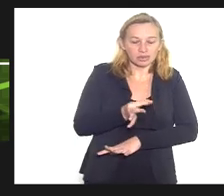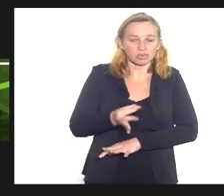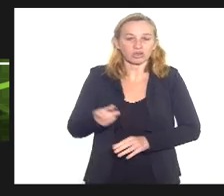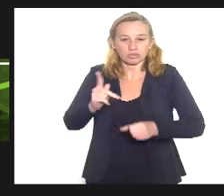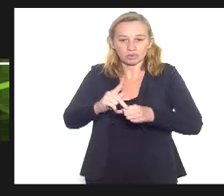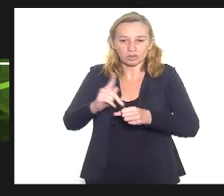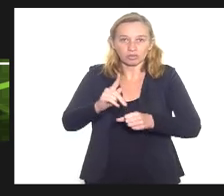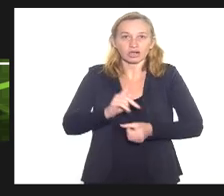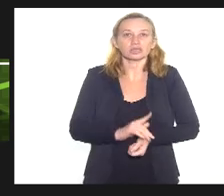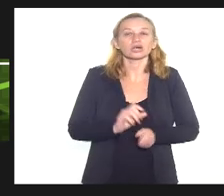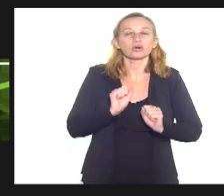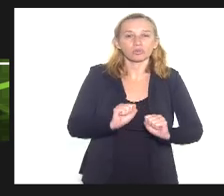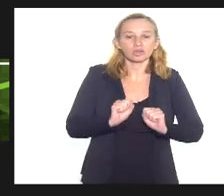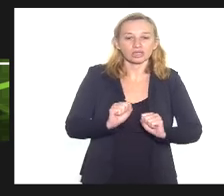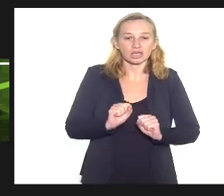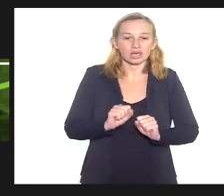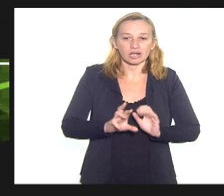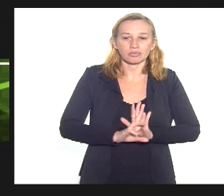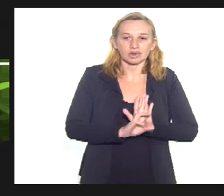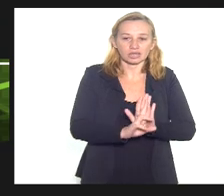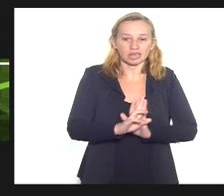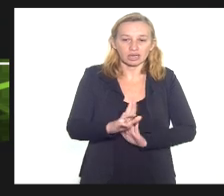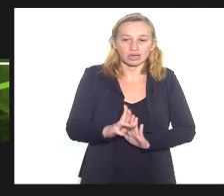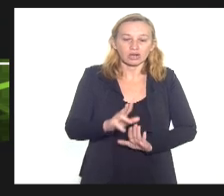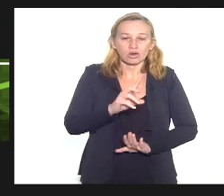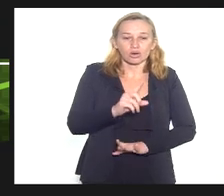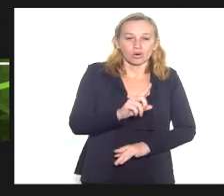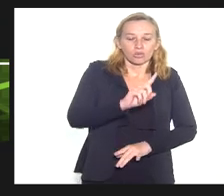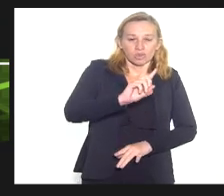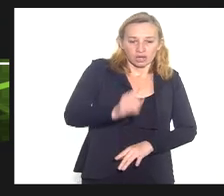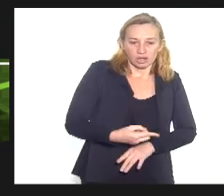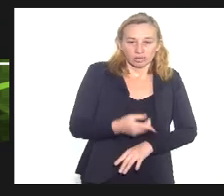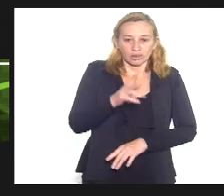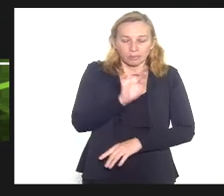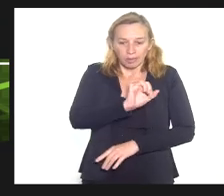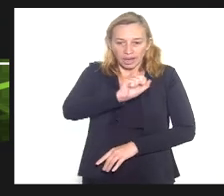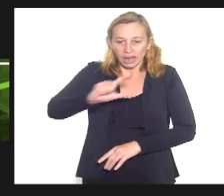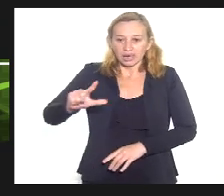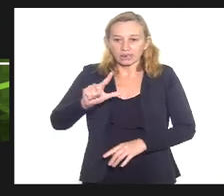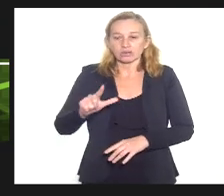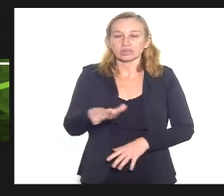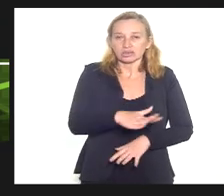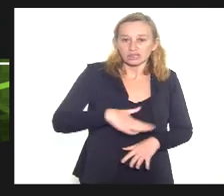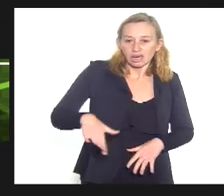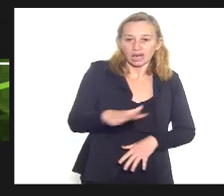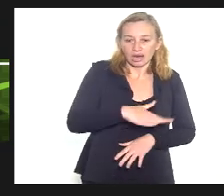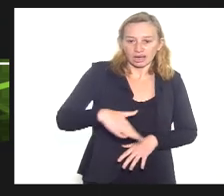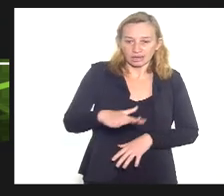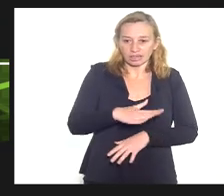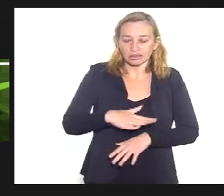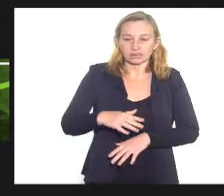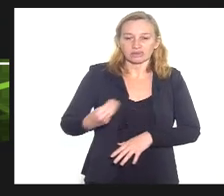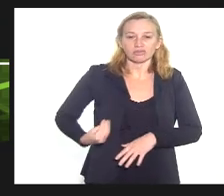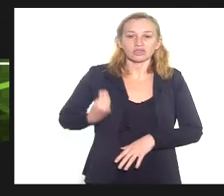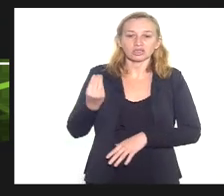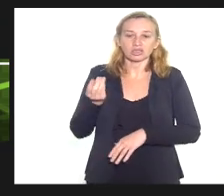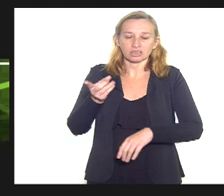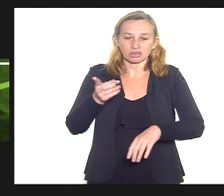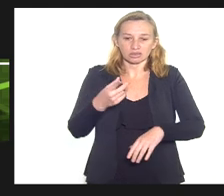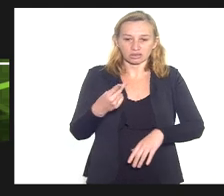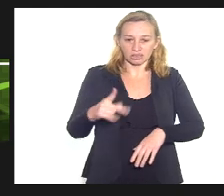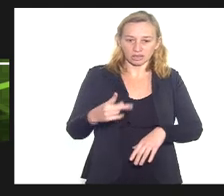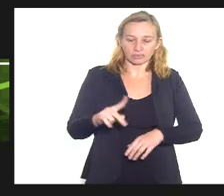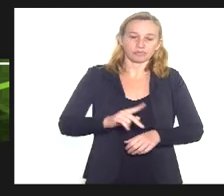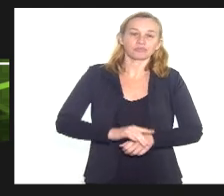Petrobras, isso poderia representar 1 bilhão de barris adicionais para este campo a ser produzido ao longo da sua vida útil. Então,